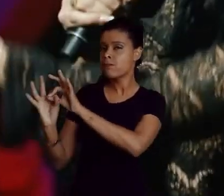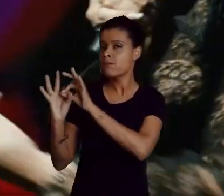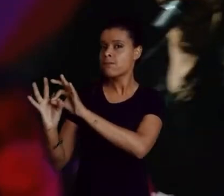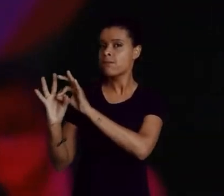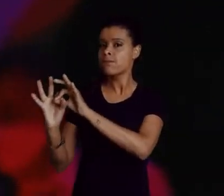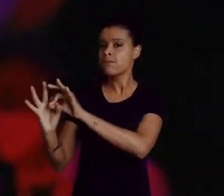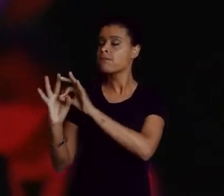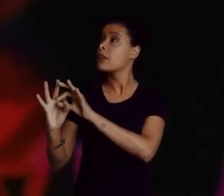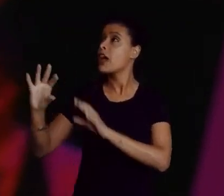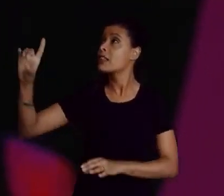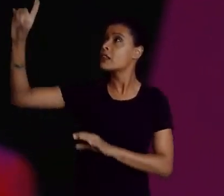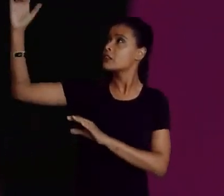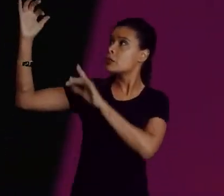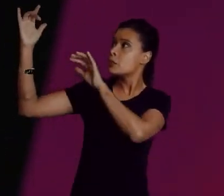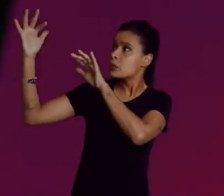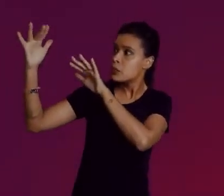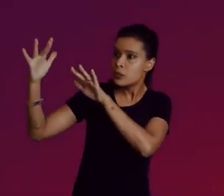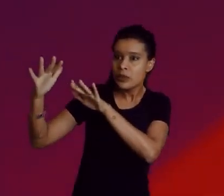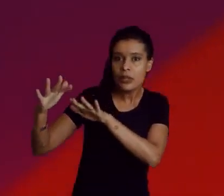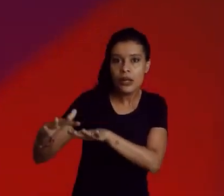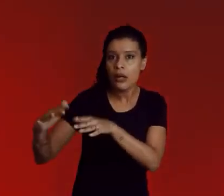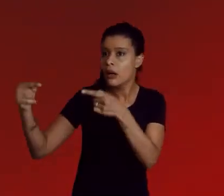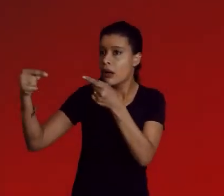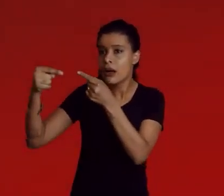a bênção de Deus, as coisas se encaixam.